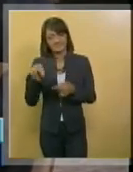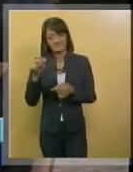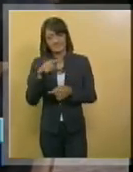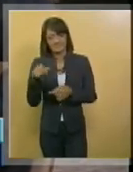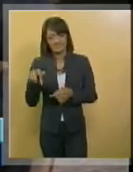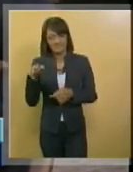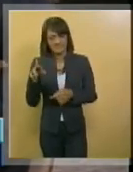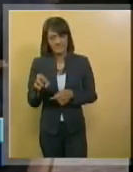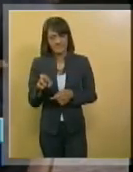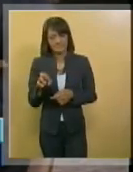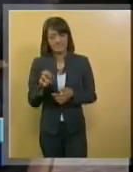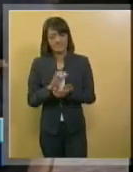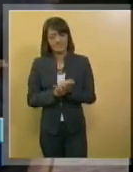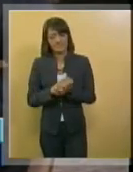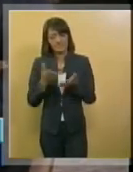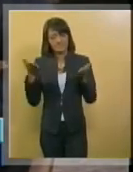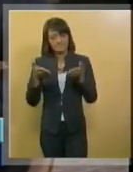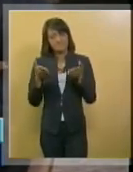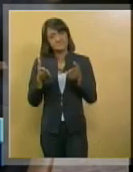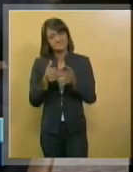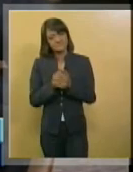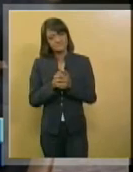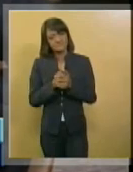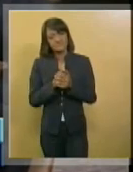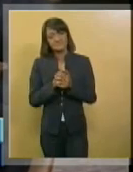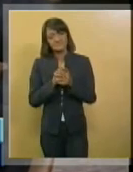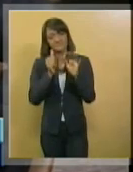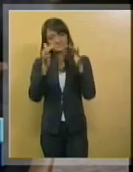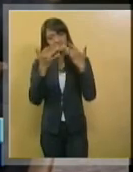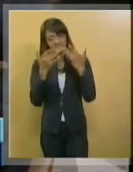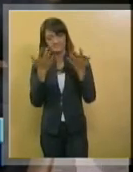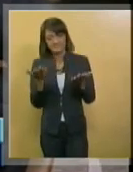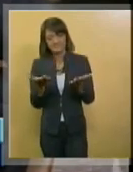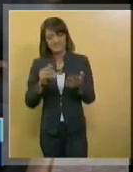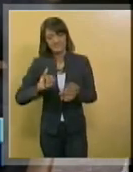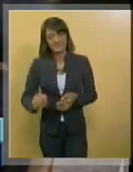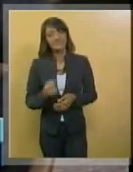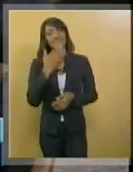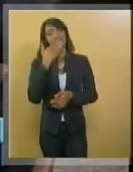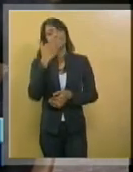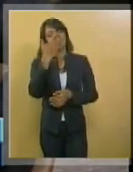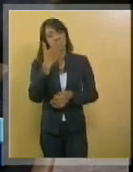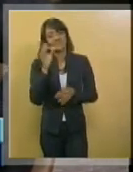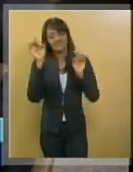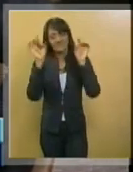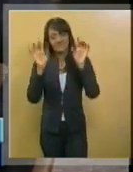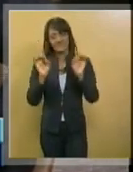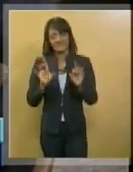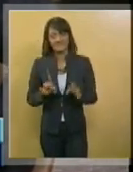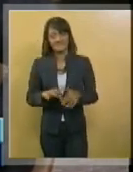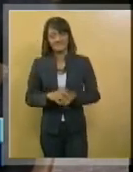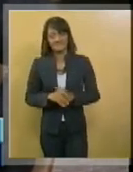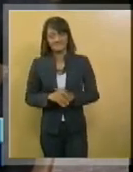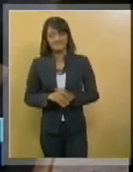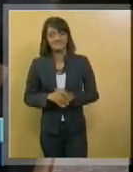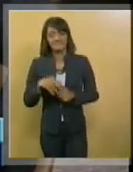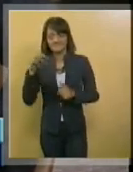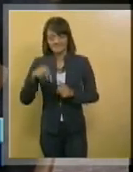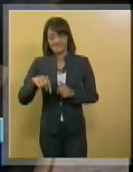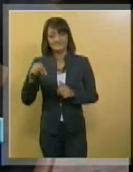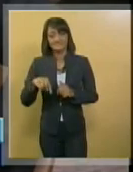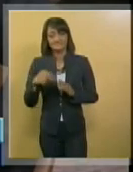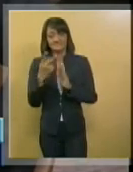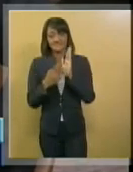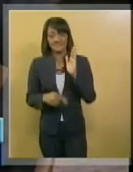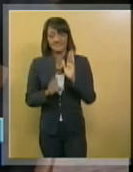uma vez, por ouvi-la nesta casa. E, senhor presidente, aproveito para lhe fazer um pedido em especial. Está tramitando aqui nessa casa